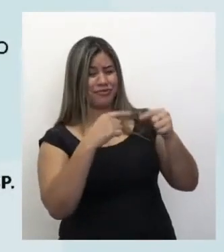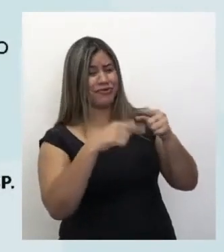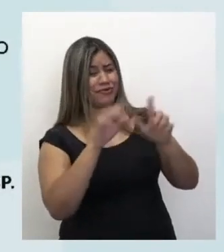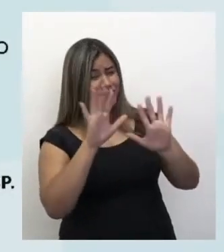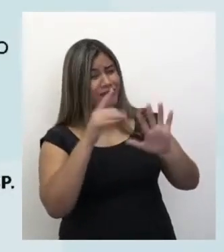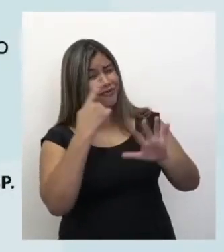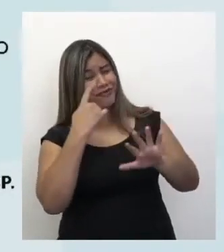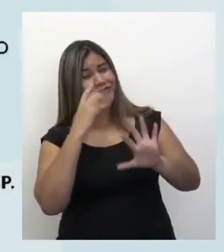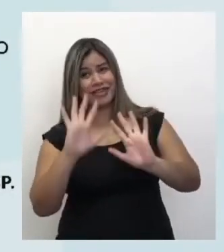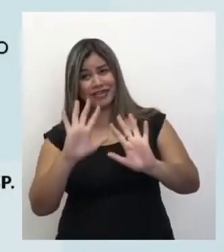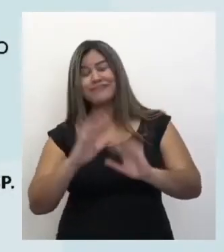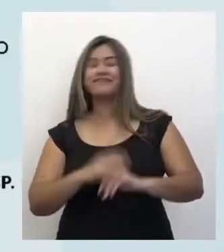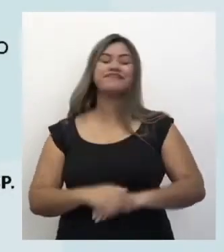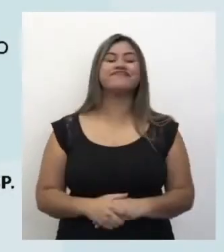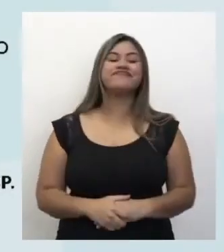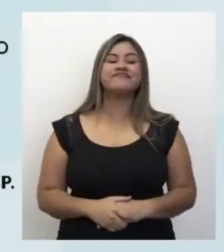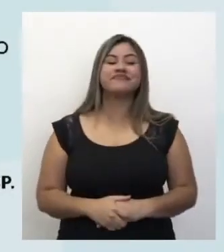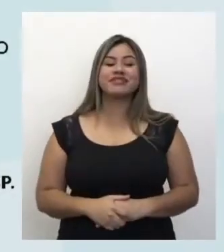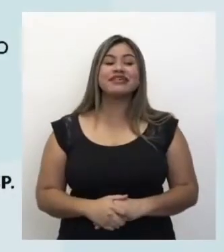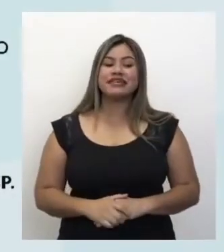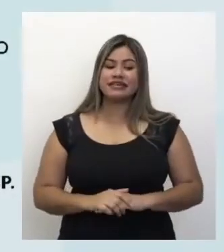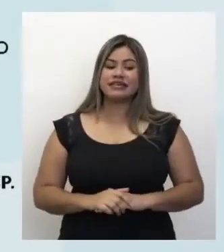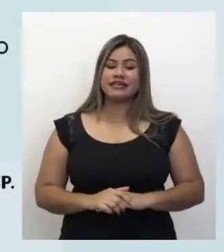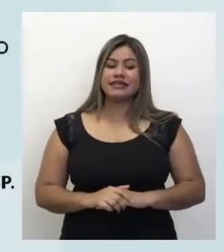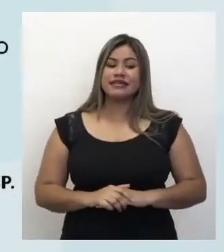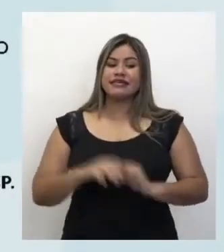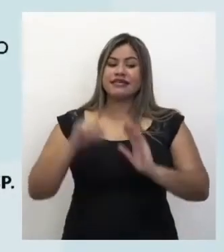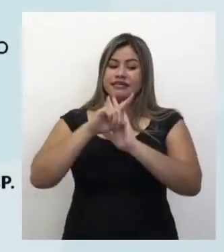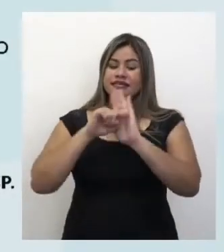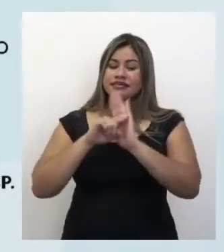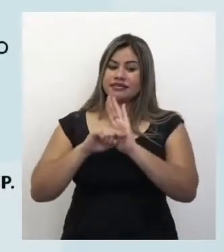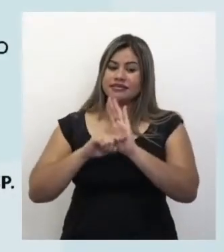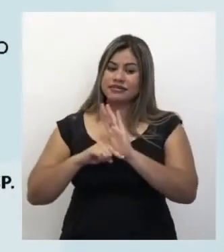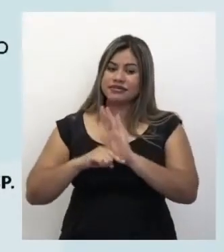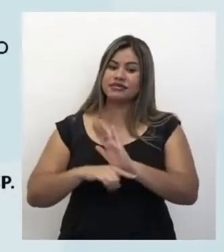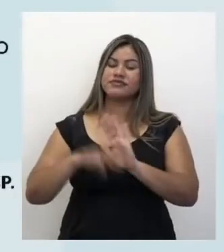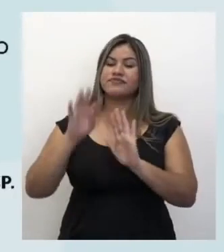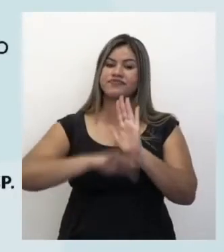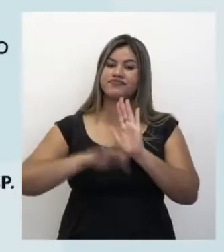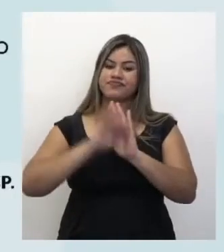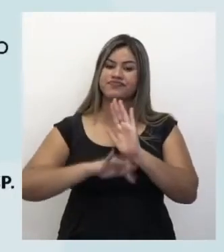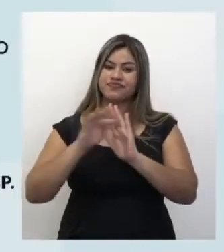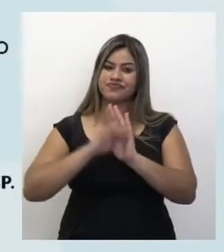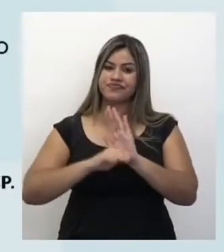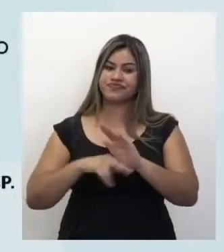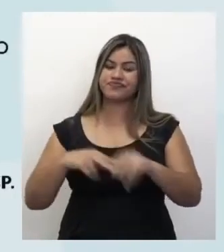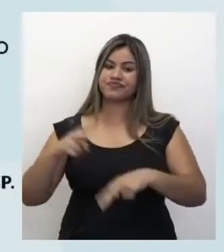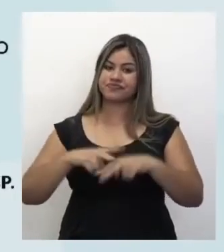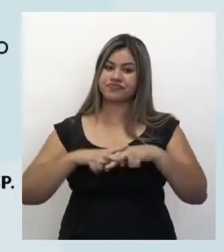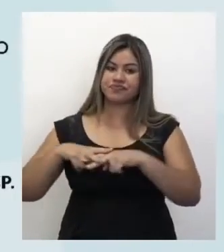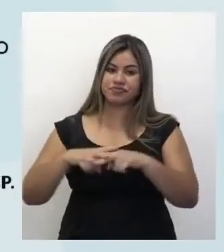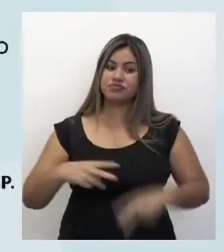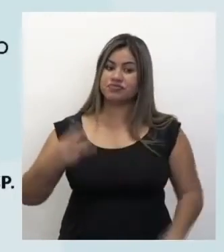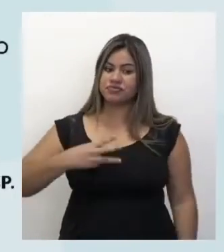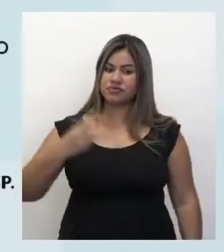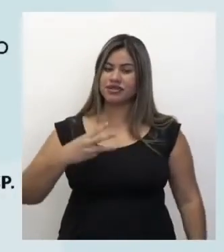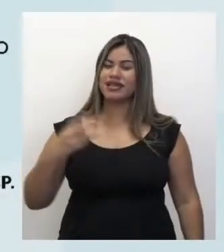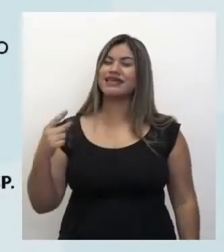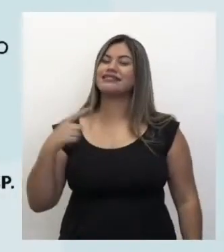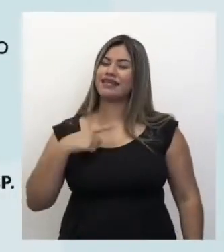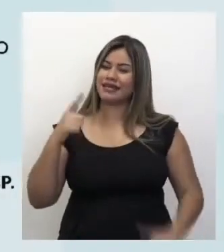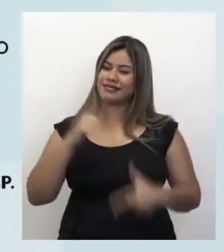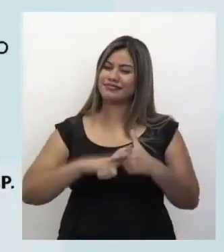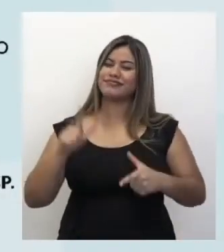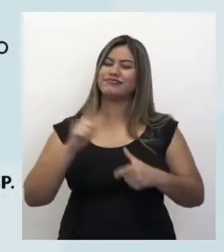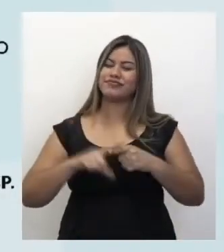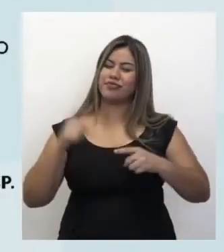quem sabe? Tá bom. Análise textual e revisão, parte 3. Gente, olha só, vai ter uma polêmica aqui, André, porque eu já vi um